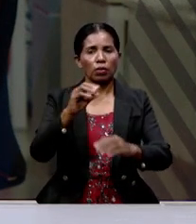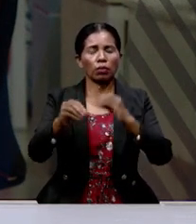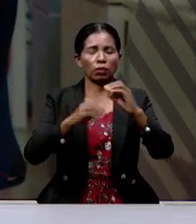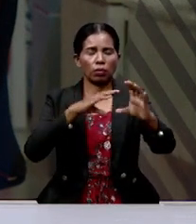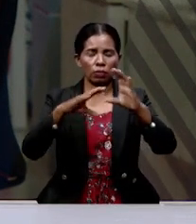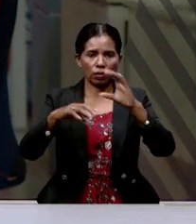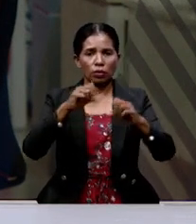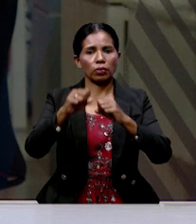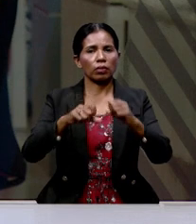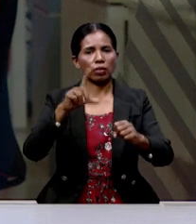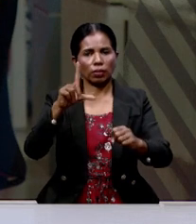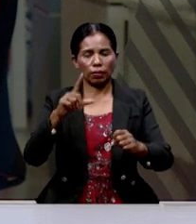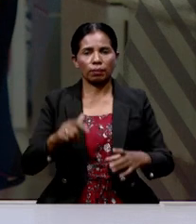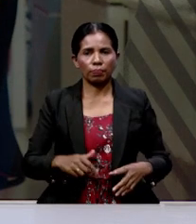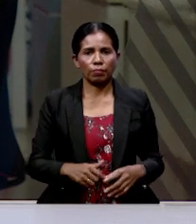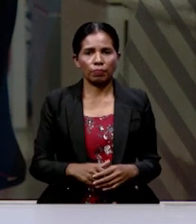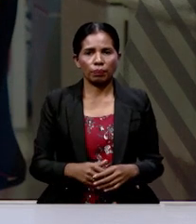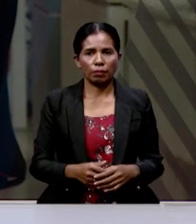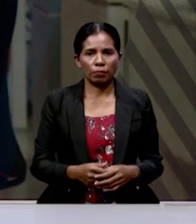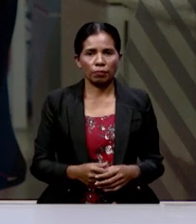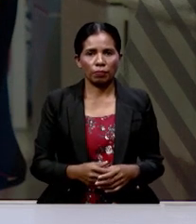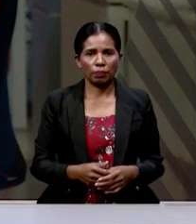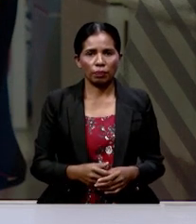comunicação social.